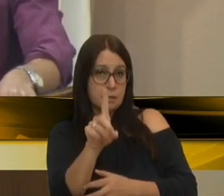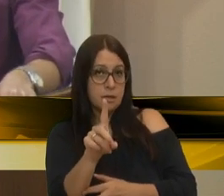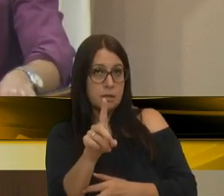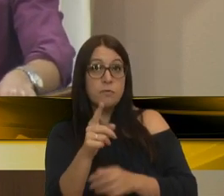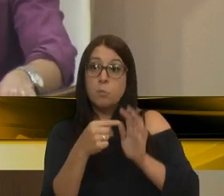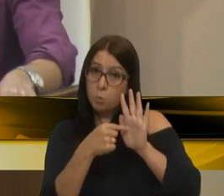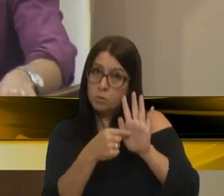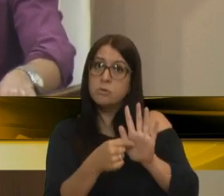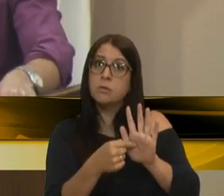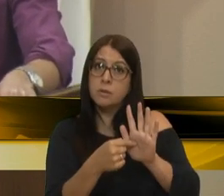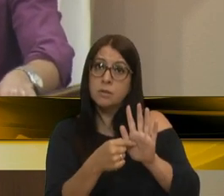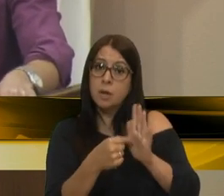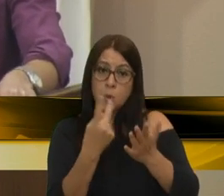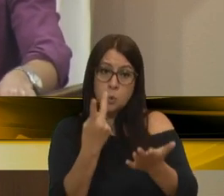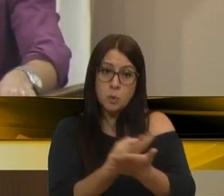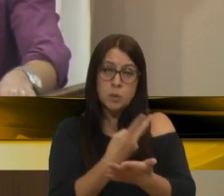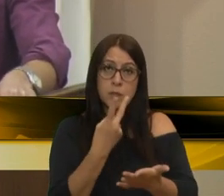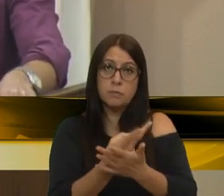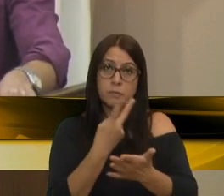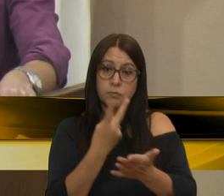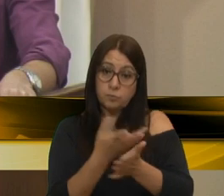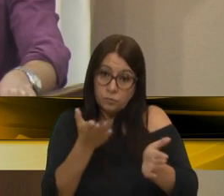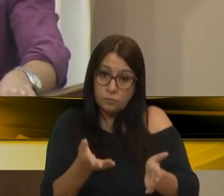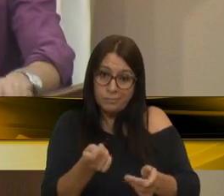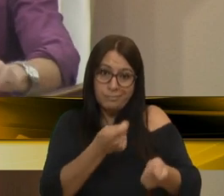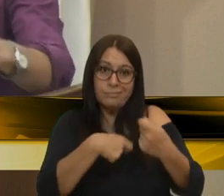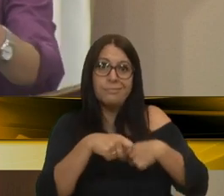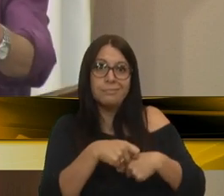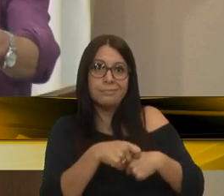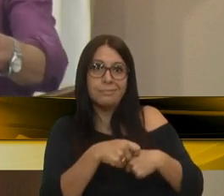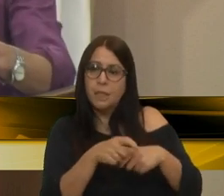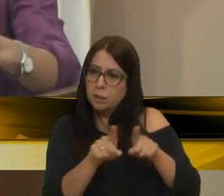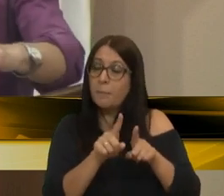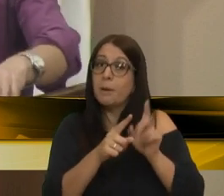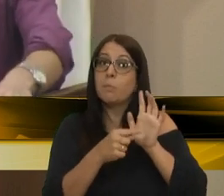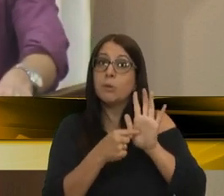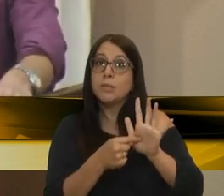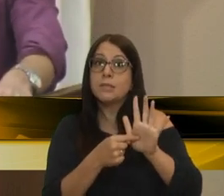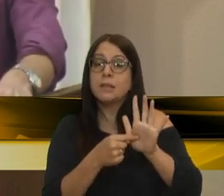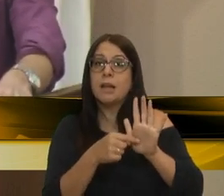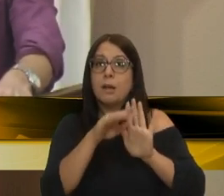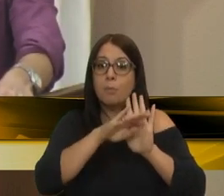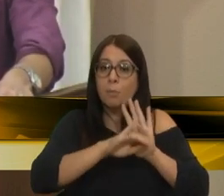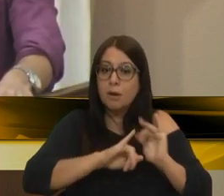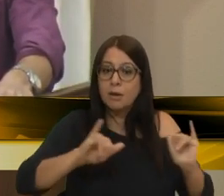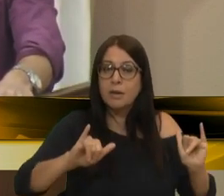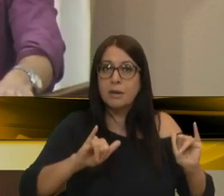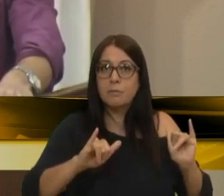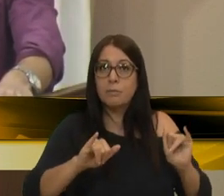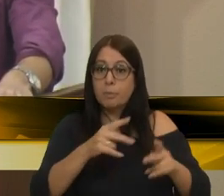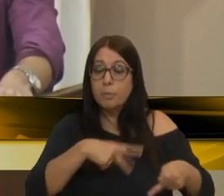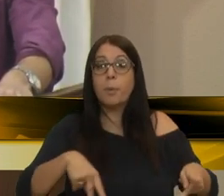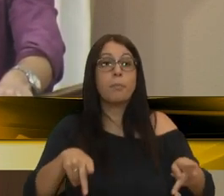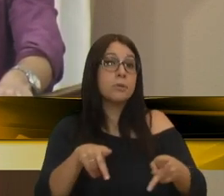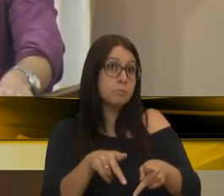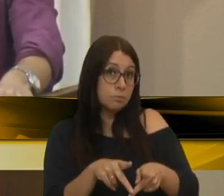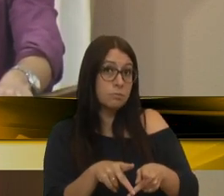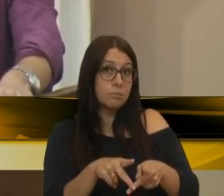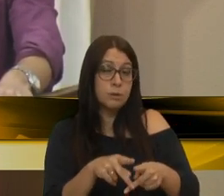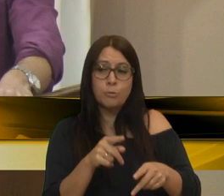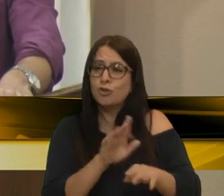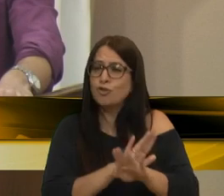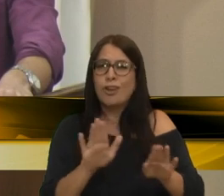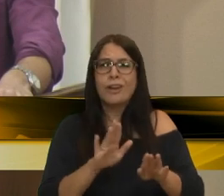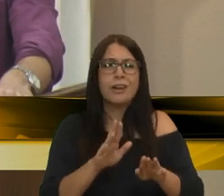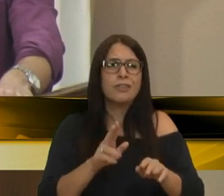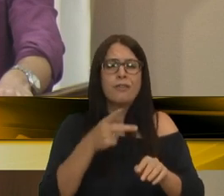mostrar os erros da atual administração e vamos também mostrar o programa de governo para a população. Porque chega de